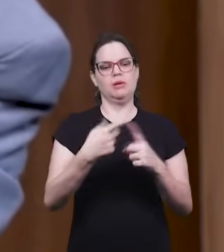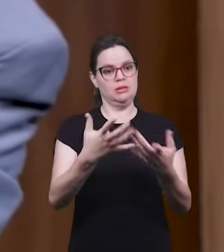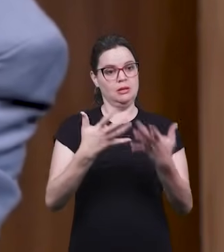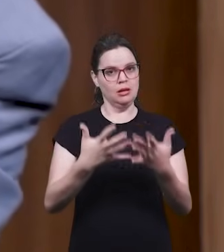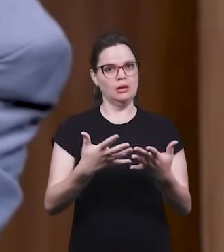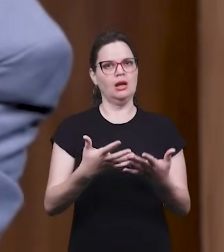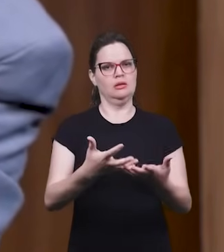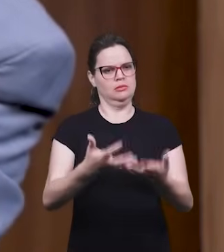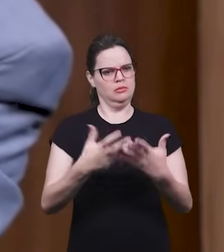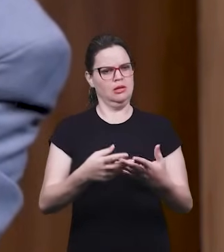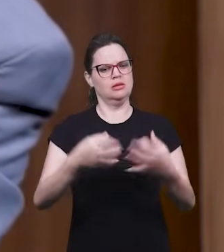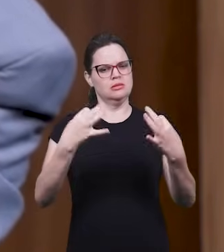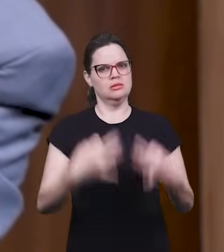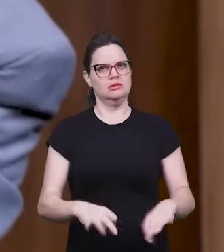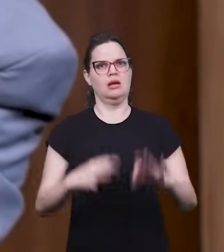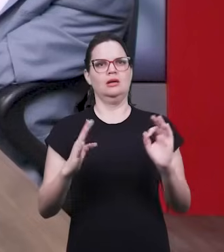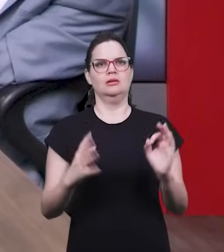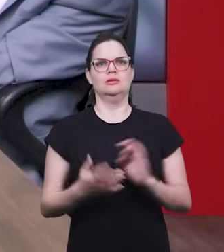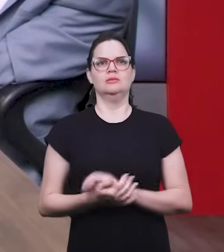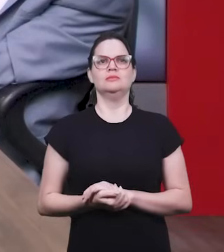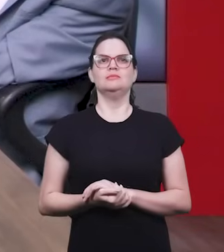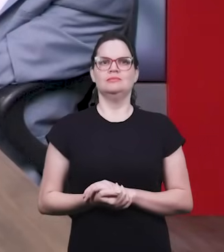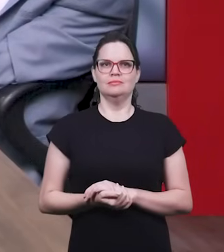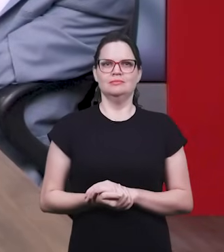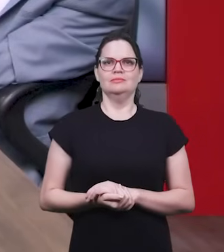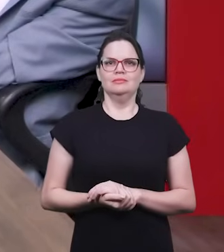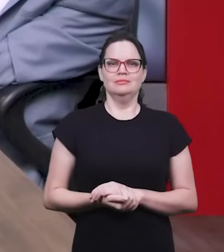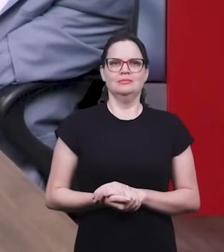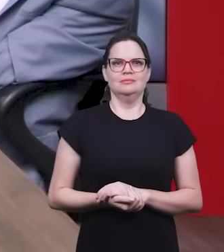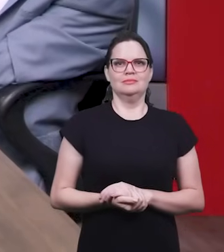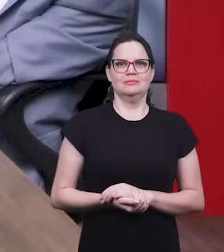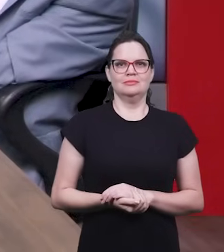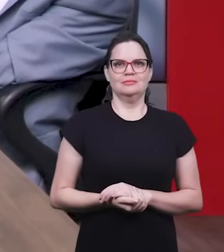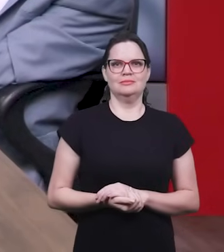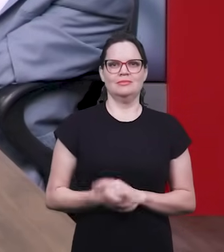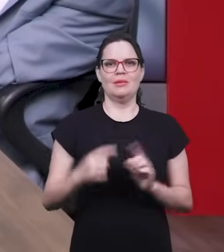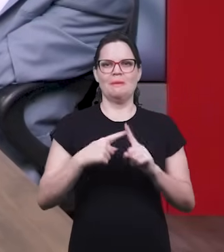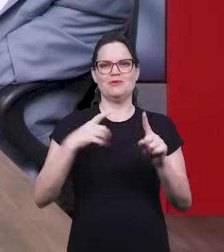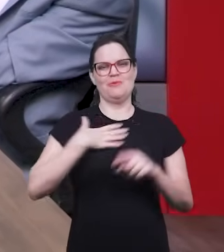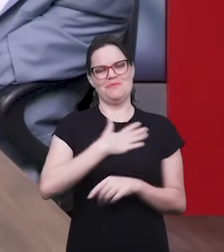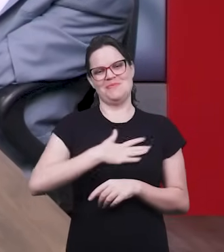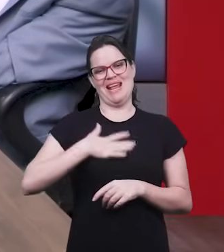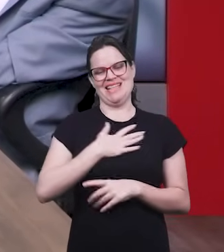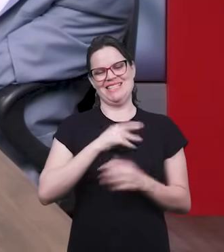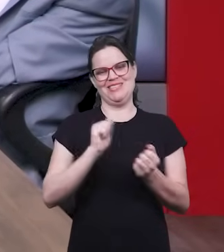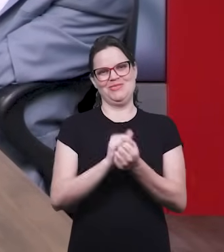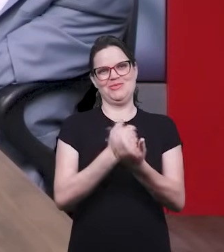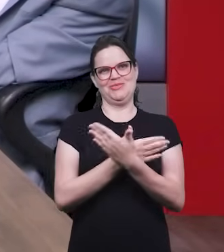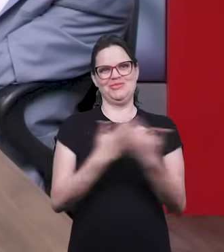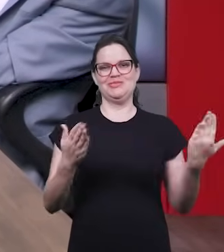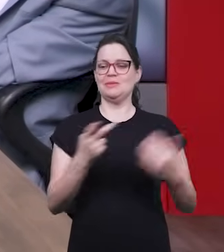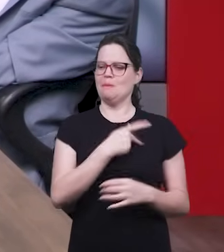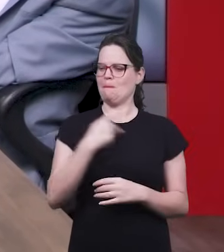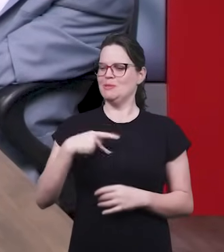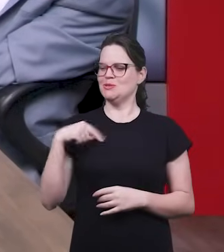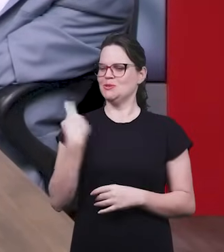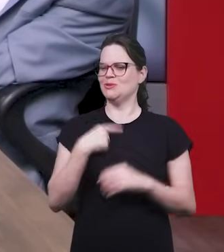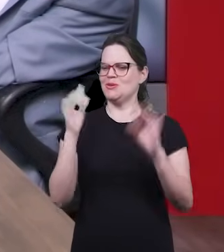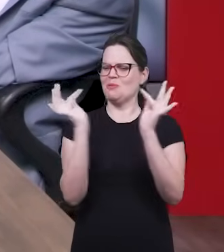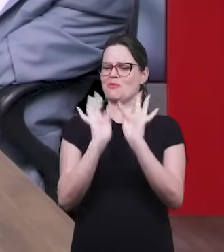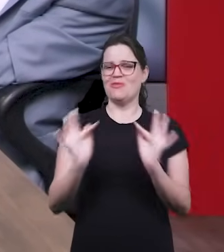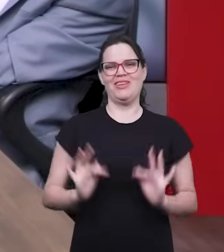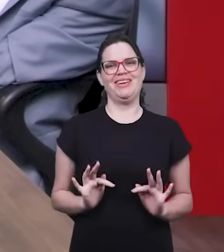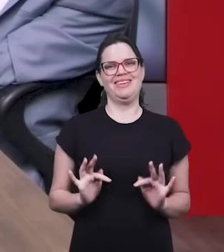quer aquilo. De persistência, e dá certo, né? Mas foi um prazer muito grande, né? Pastor, nós estamos muito felizes,